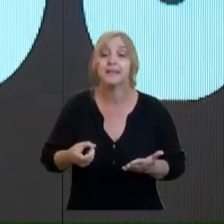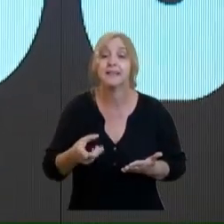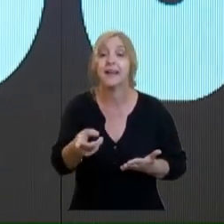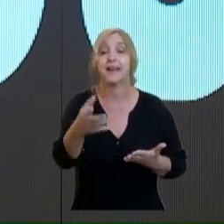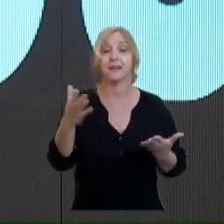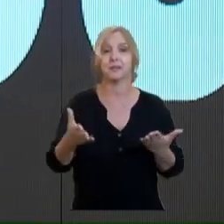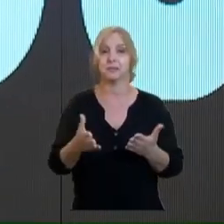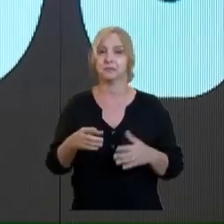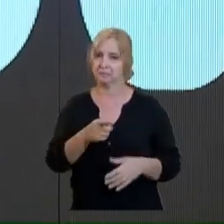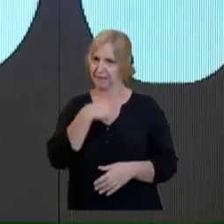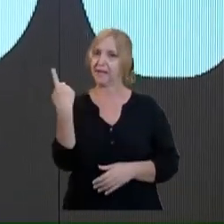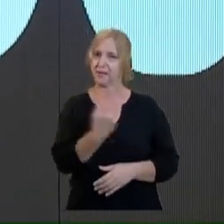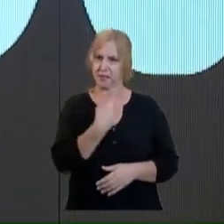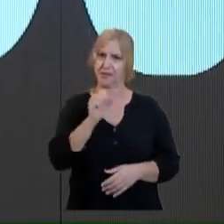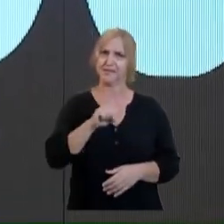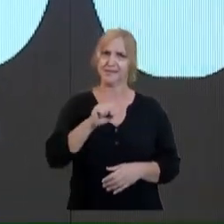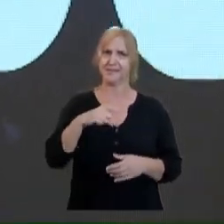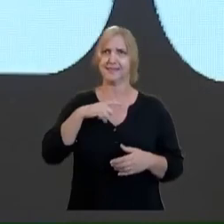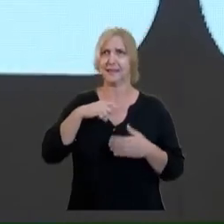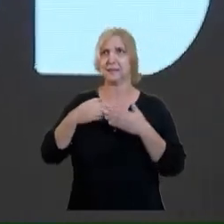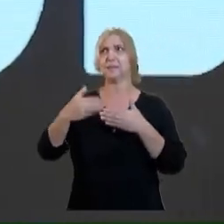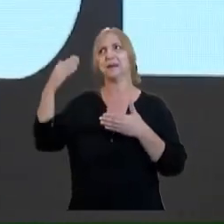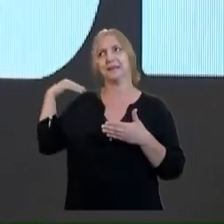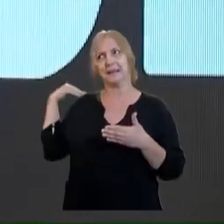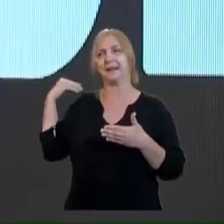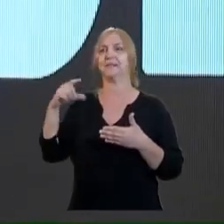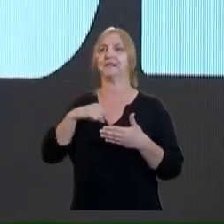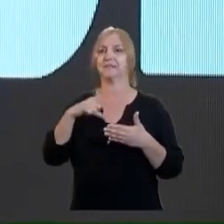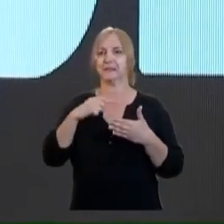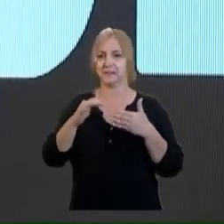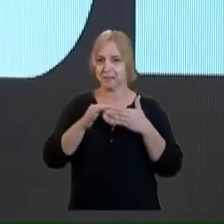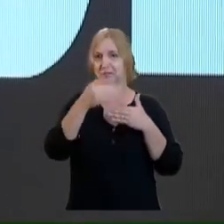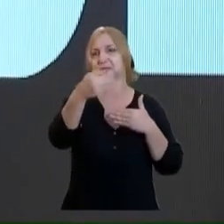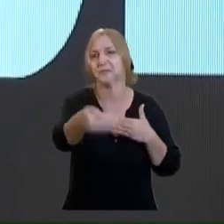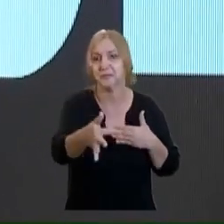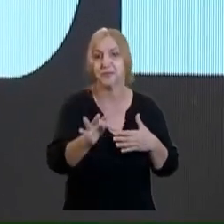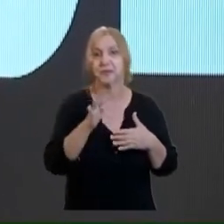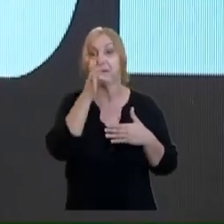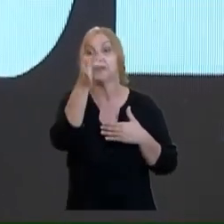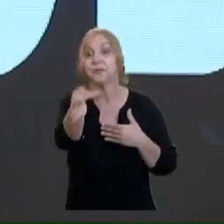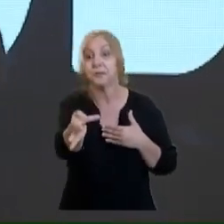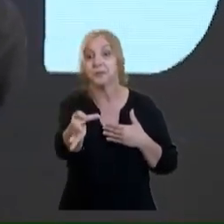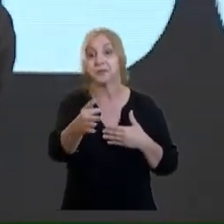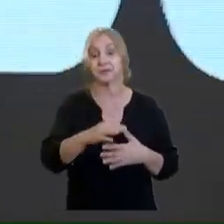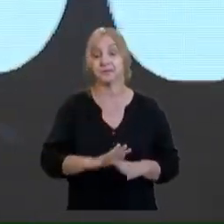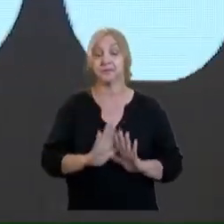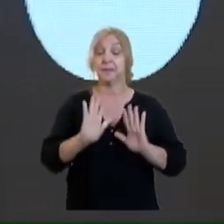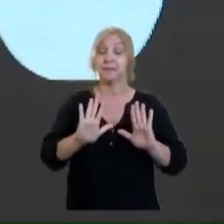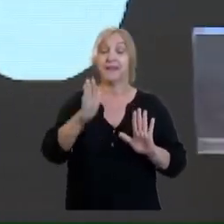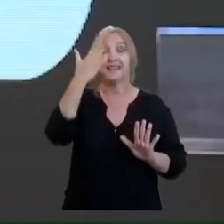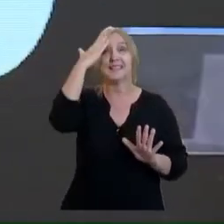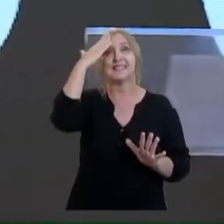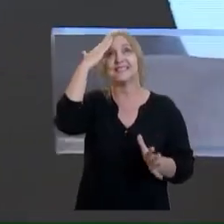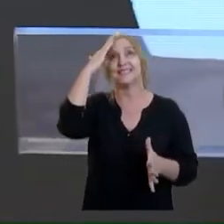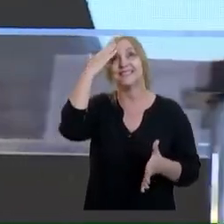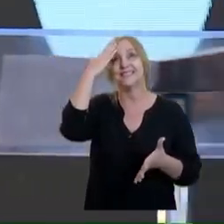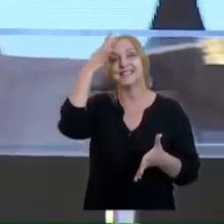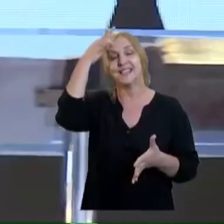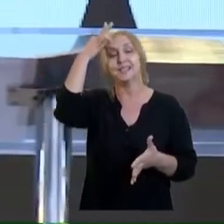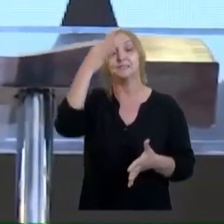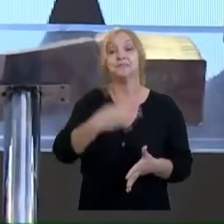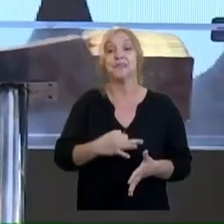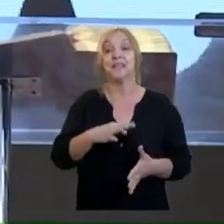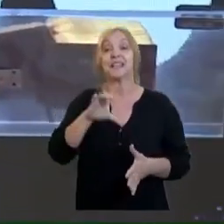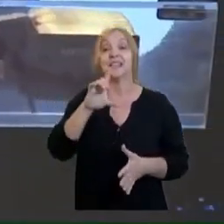nós existe o passado, existe o futuro. Mas para nós entendermos isso, Deus